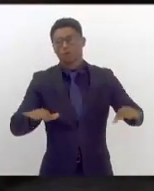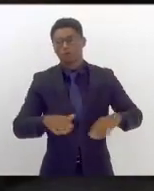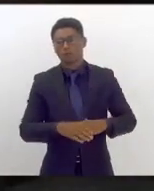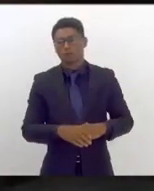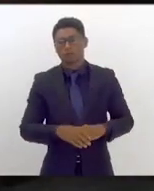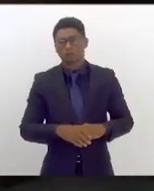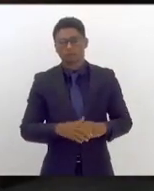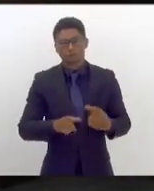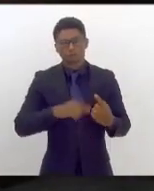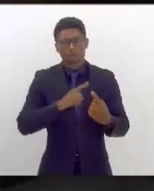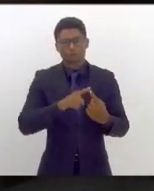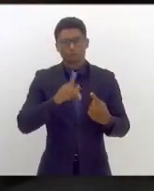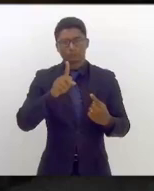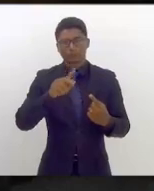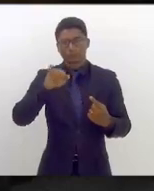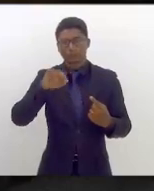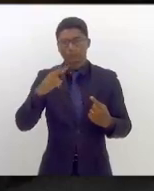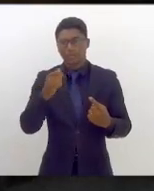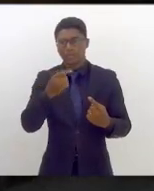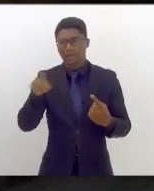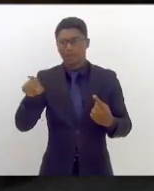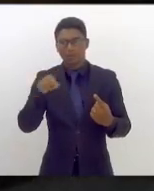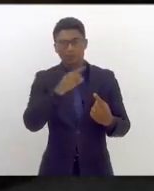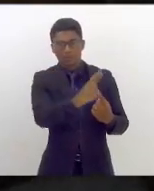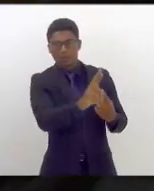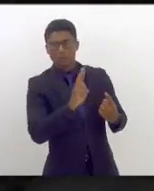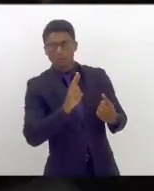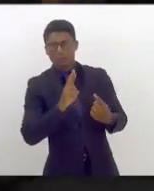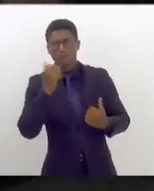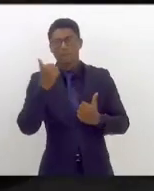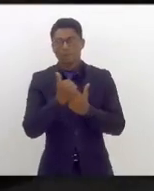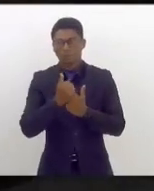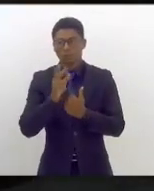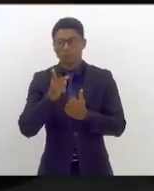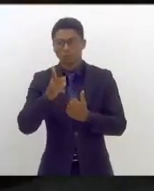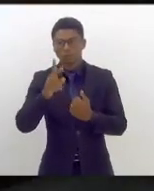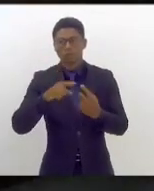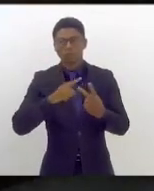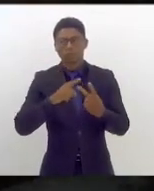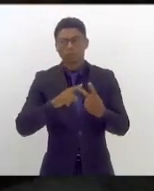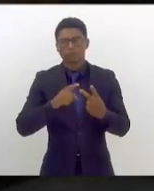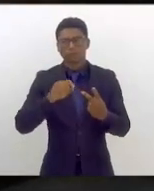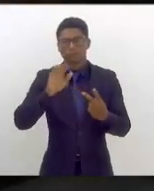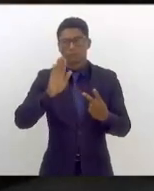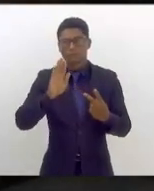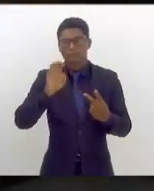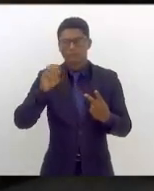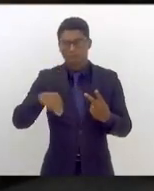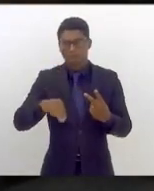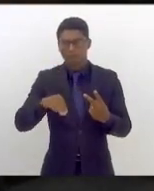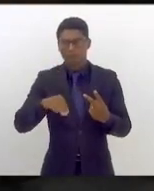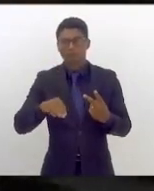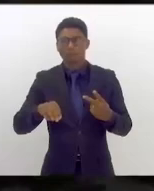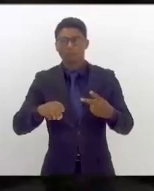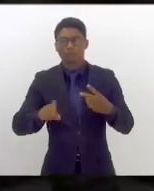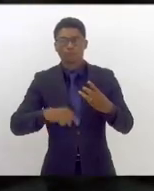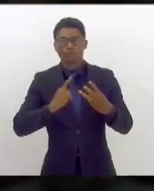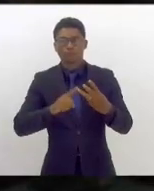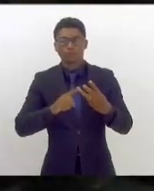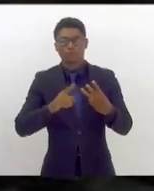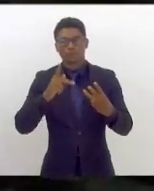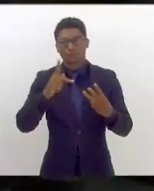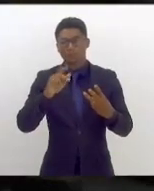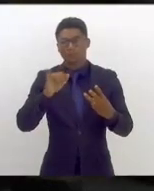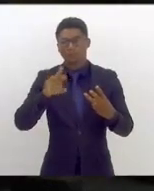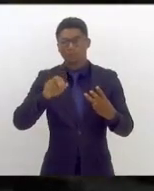a continuidade do revis a Prefeitura de Barra Mansa e a Prefeitura de Barra do Piraí